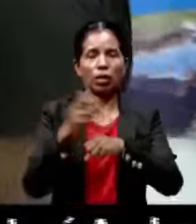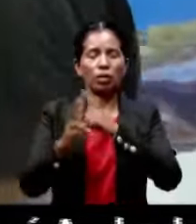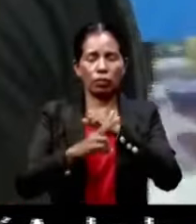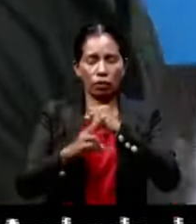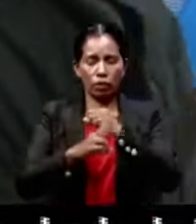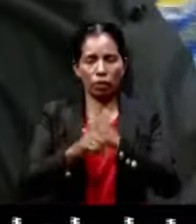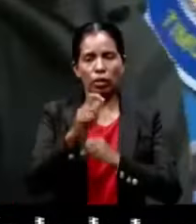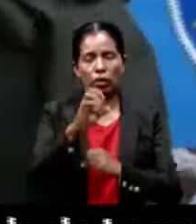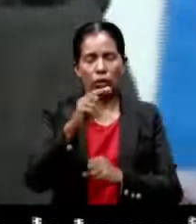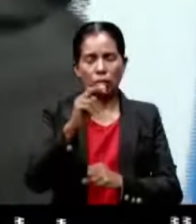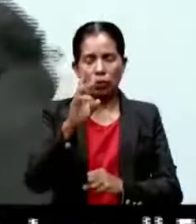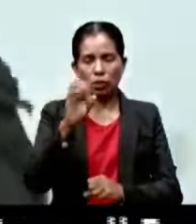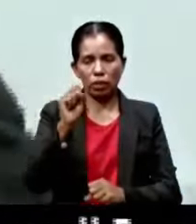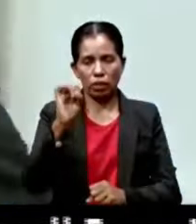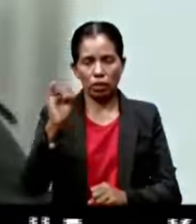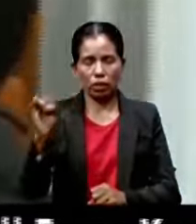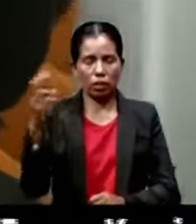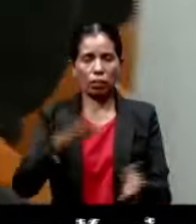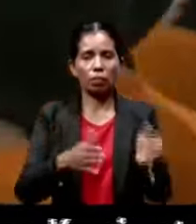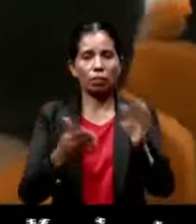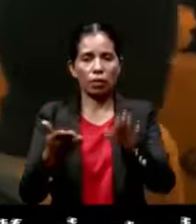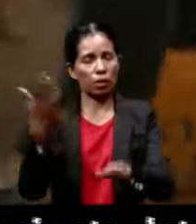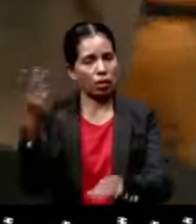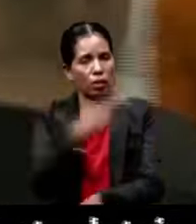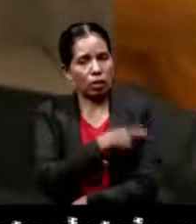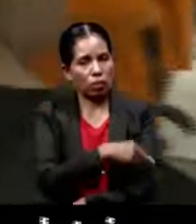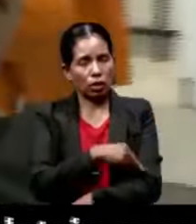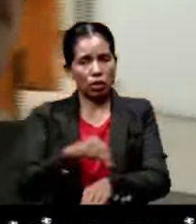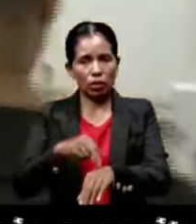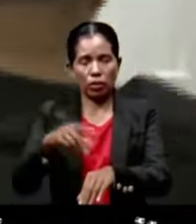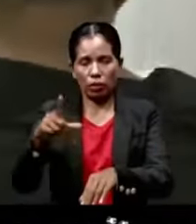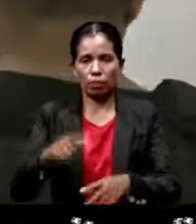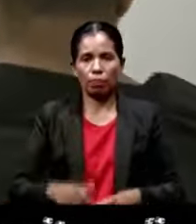Nitusha Fangidai hakotu is ia hospital nasional equipa cobertura GMN.